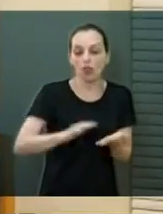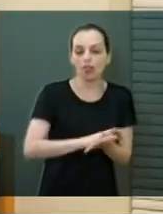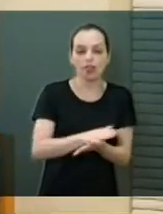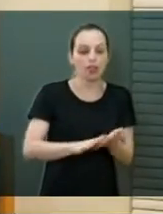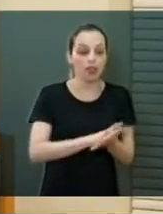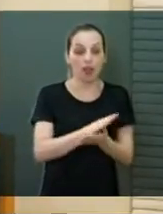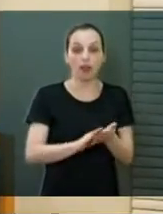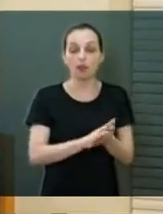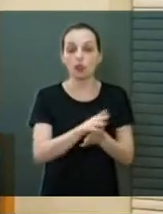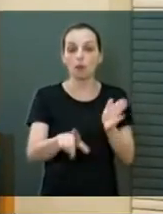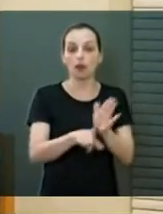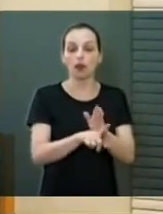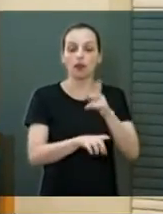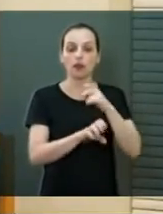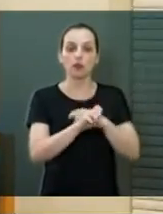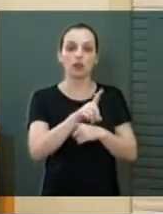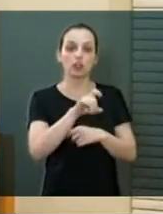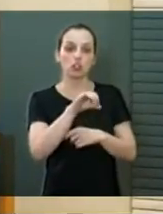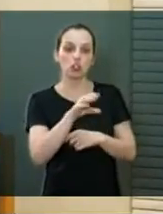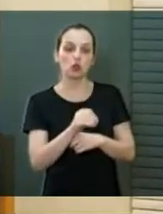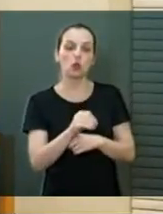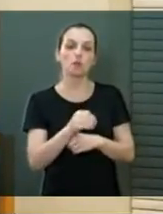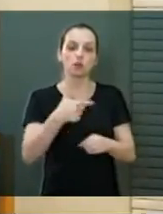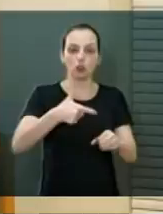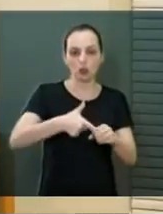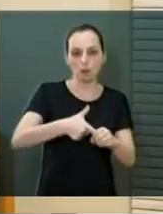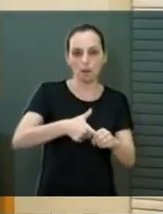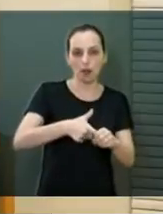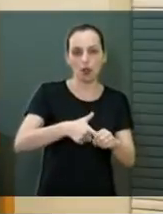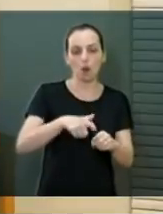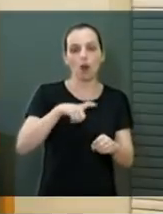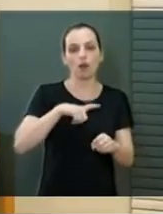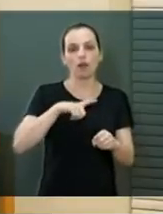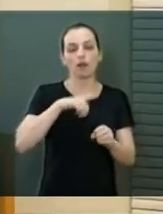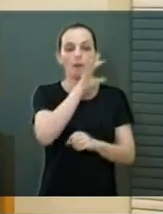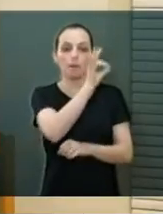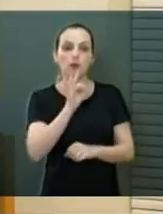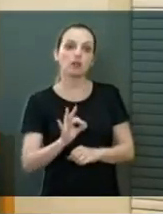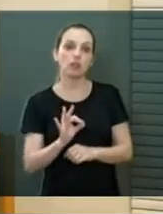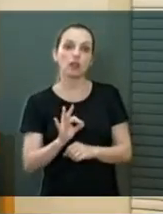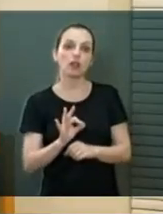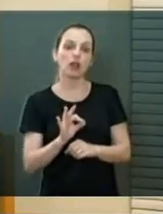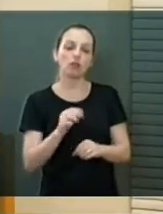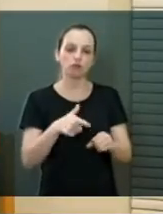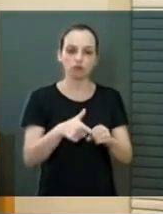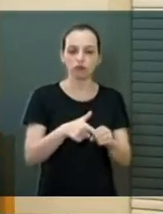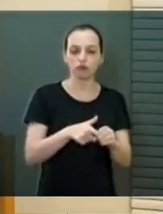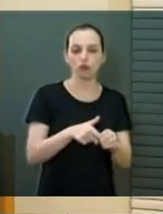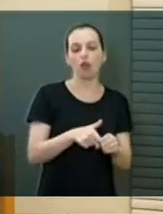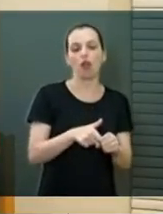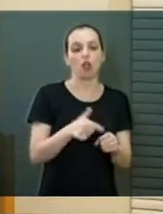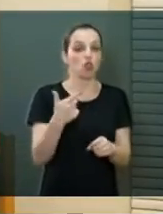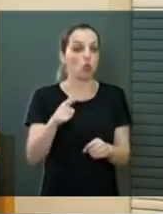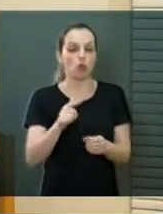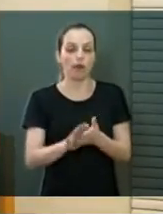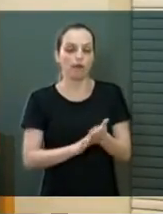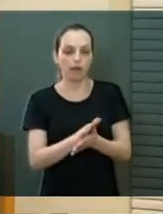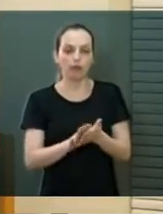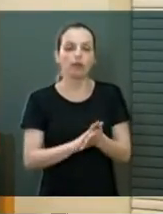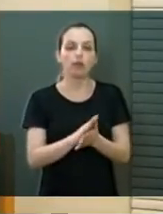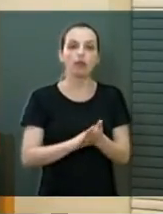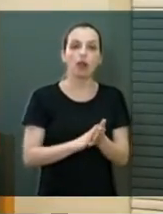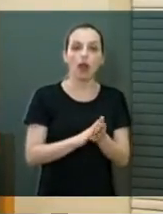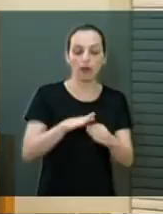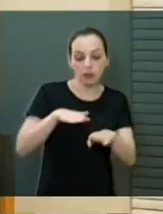Edio Lopes, dos postos de gasolina colocarem a porcentagem da gasolina versus etanol, até hoje não temos. Estacionar em frente aos